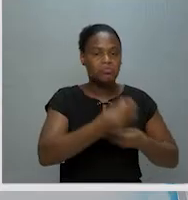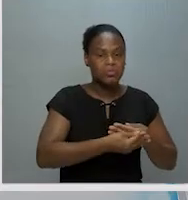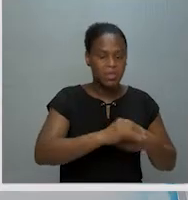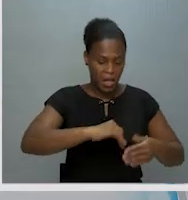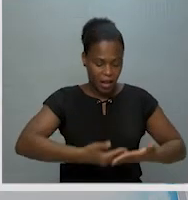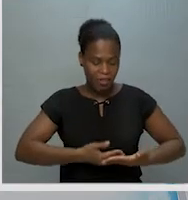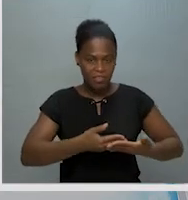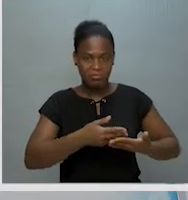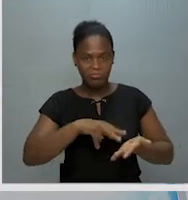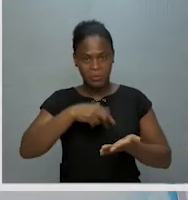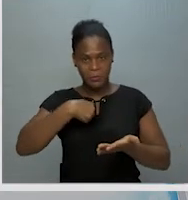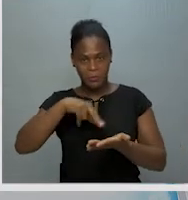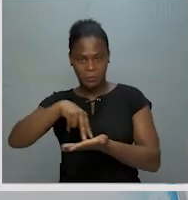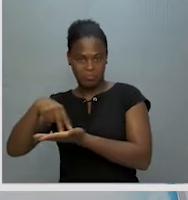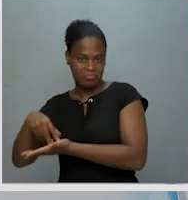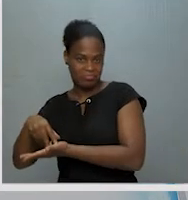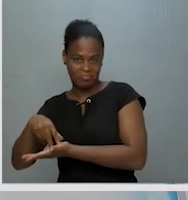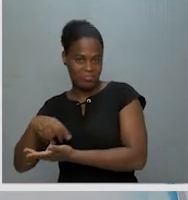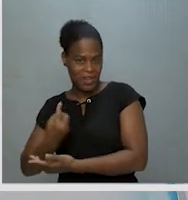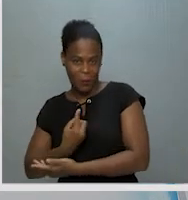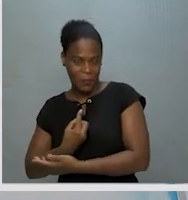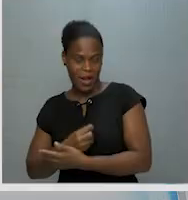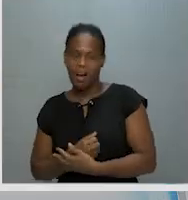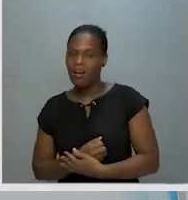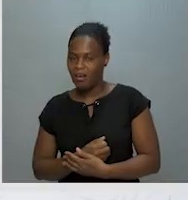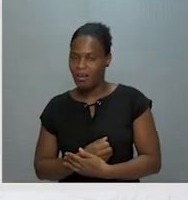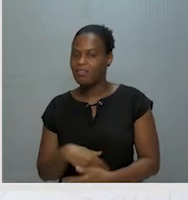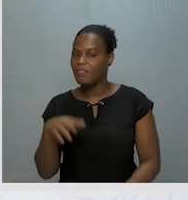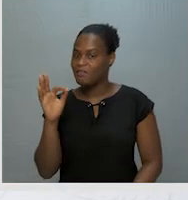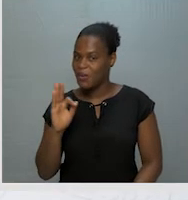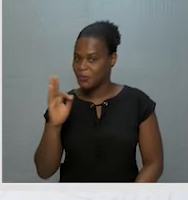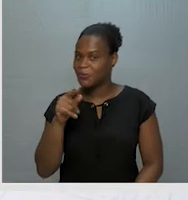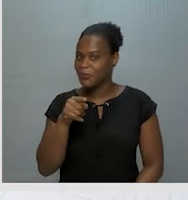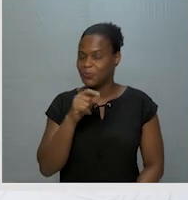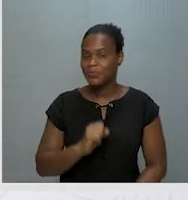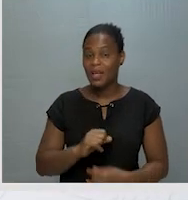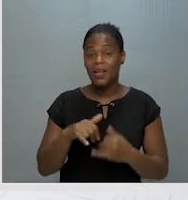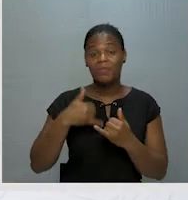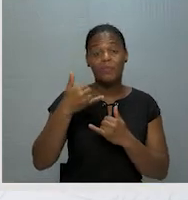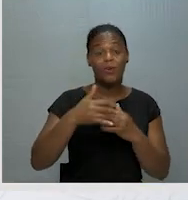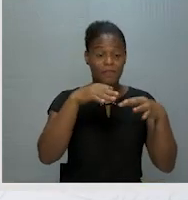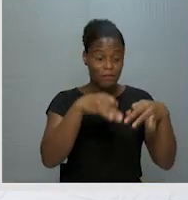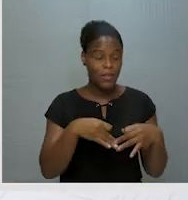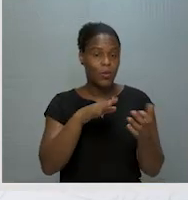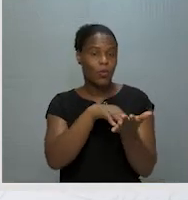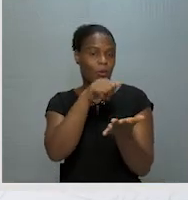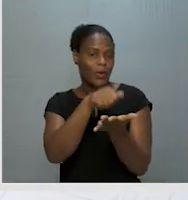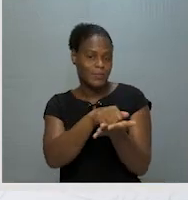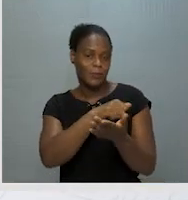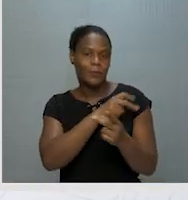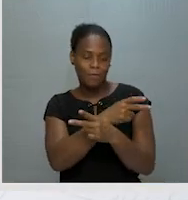Será? Muito bem, é uma afirmação falsa. E no final nós vamos fazer a correção das